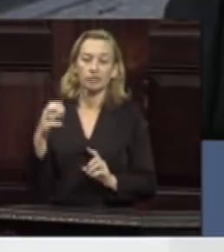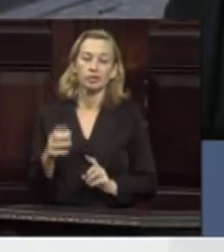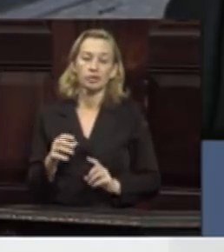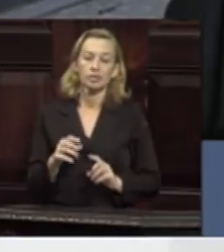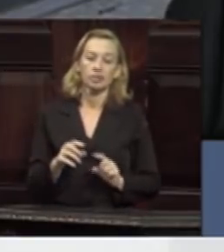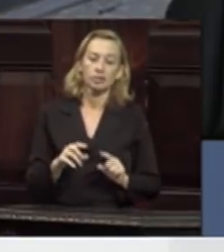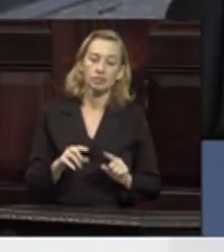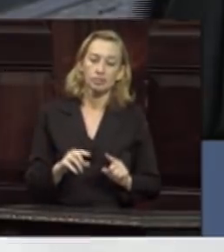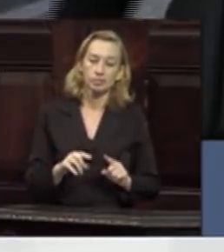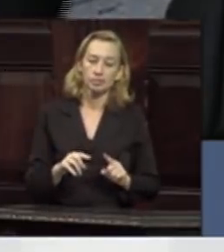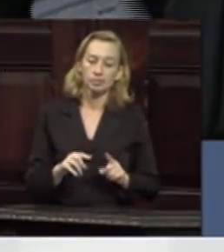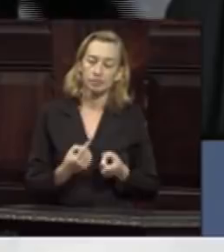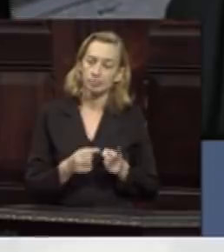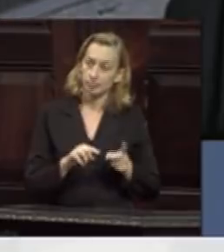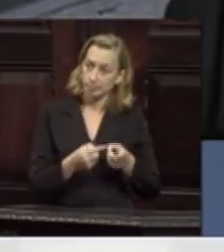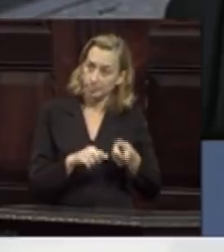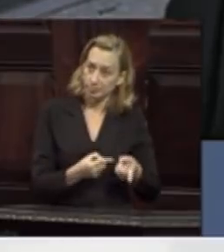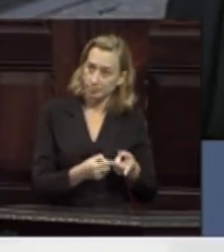injustiçados,